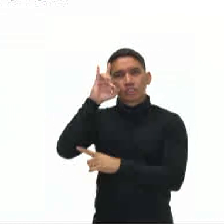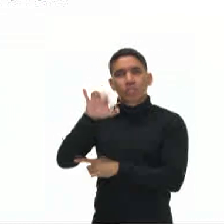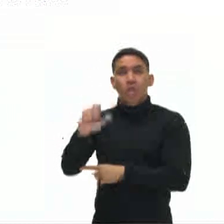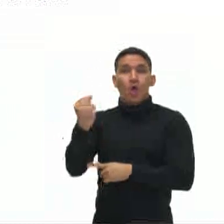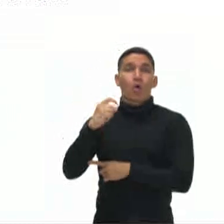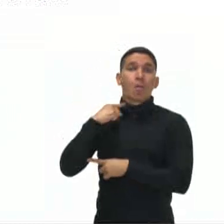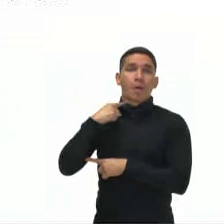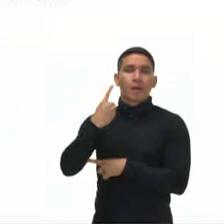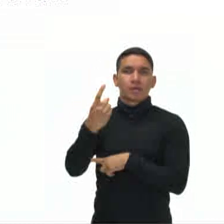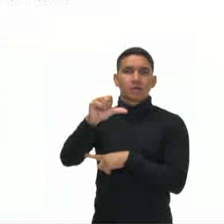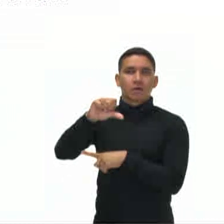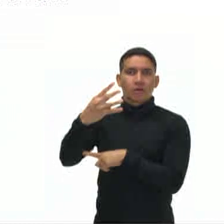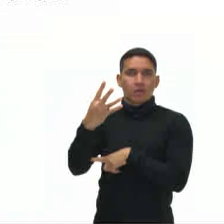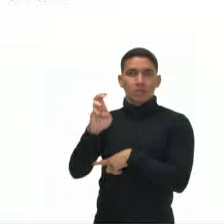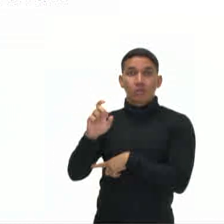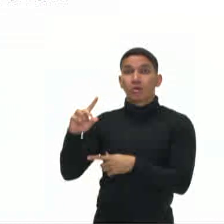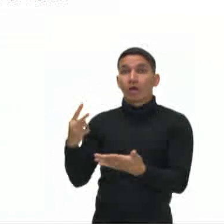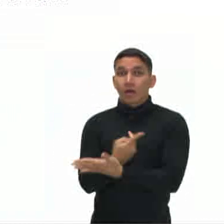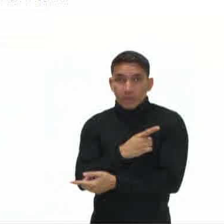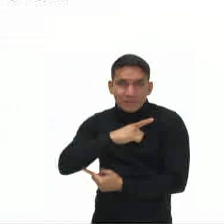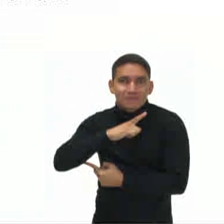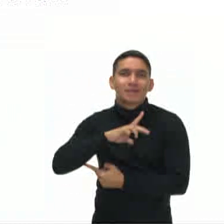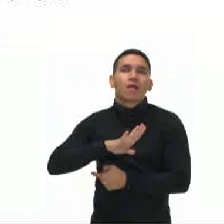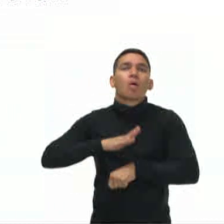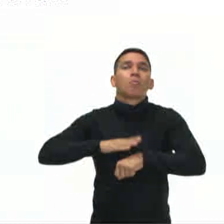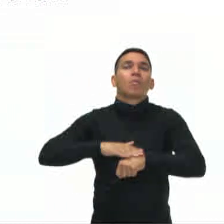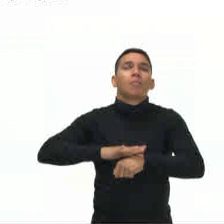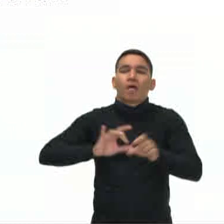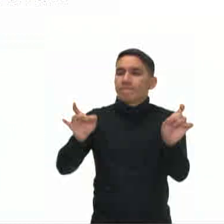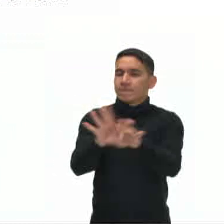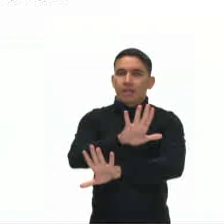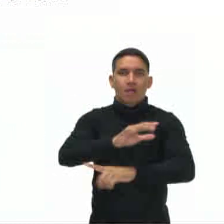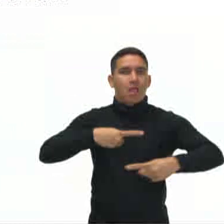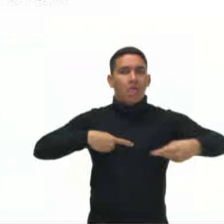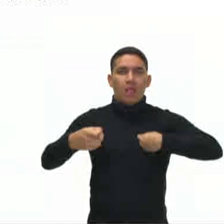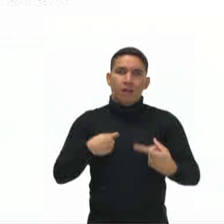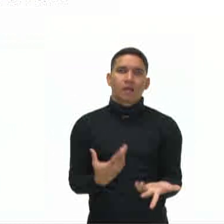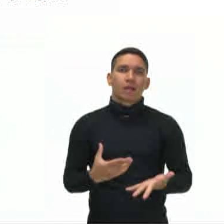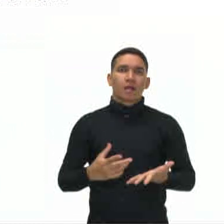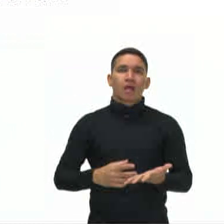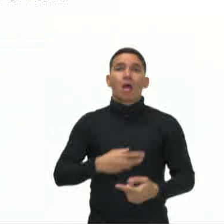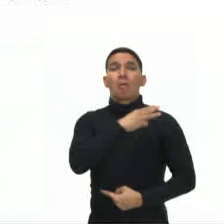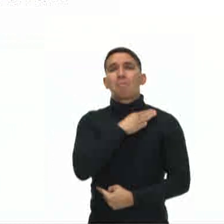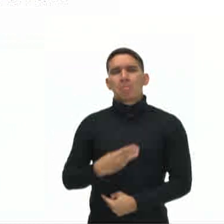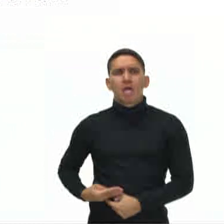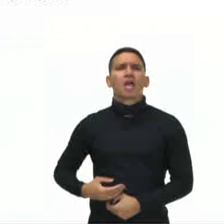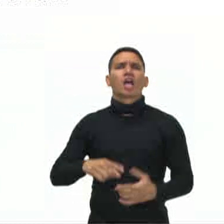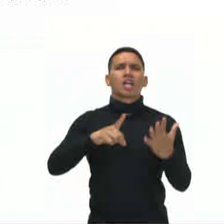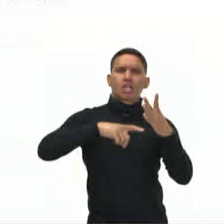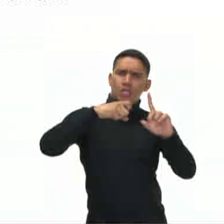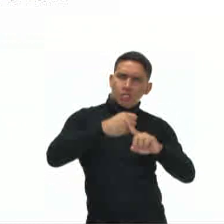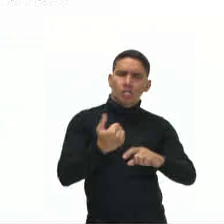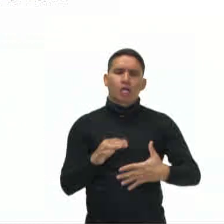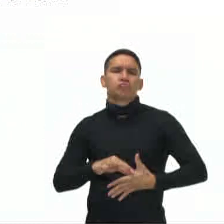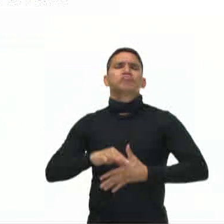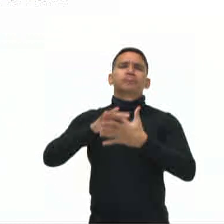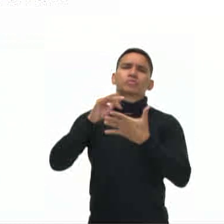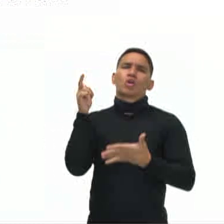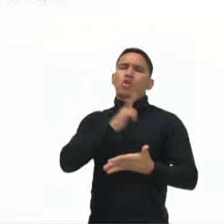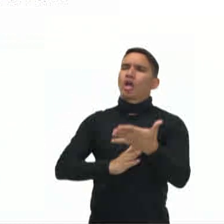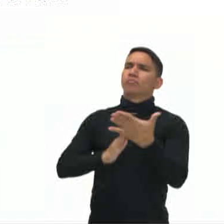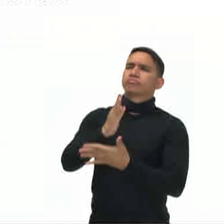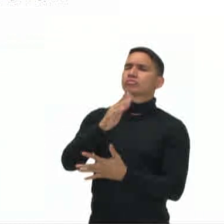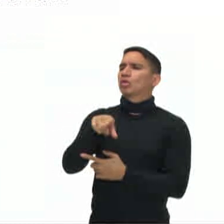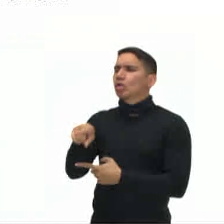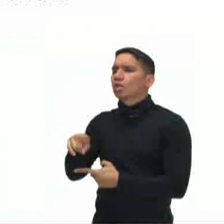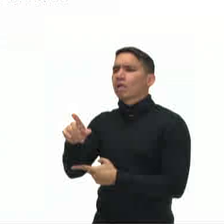de 1945, falando exatamente do final da guerra. Winston Churchill e Truman anunciam a vitória, falando sobre a morte